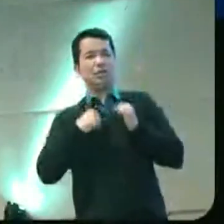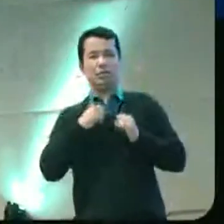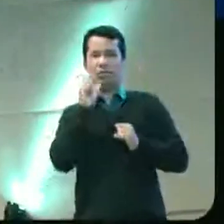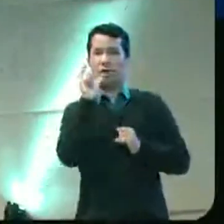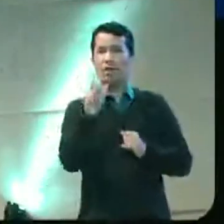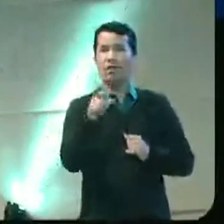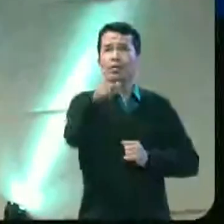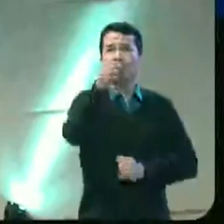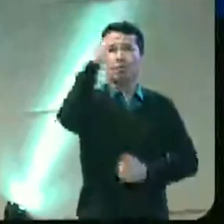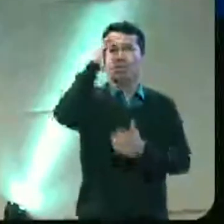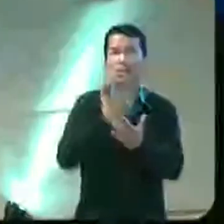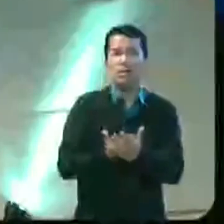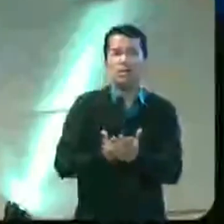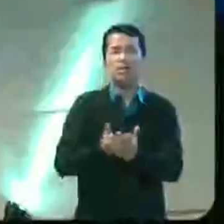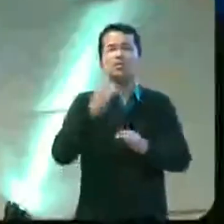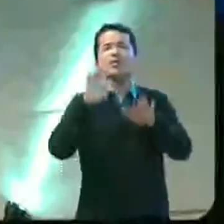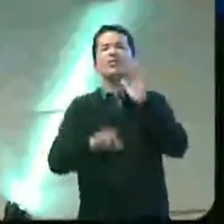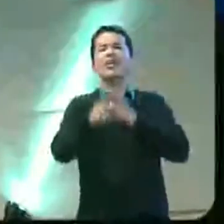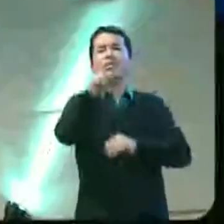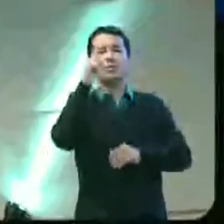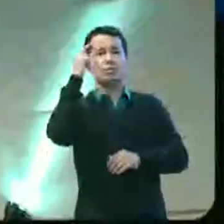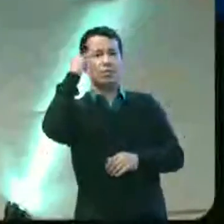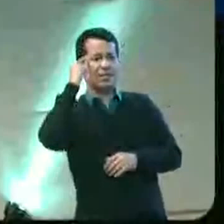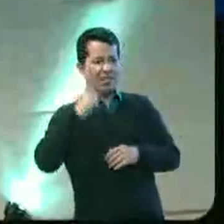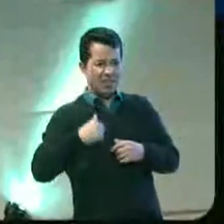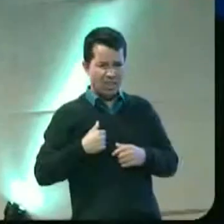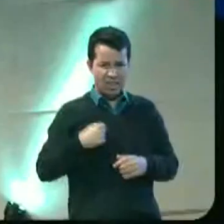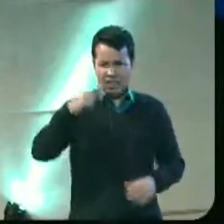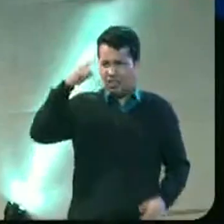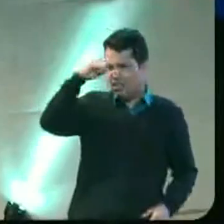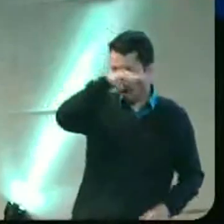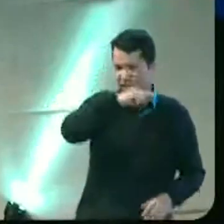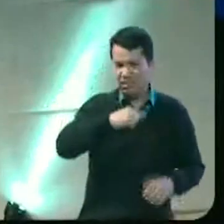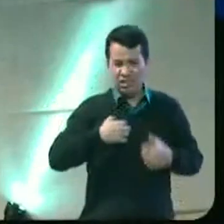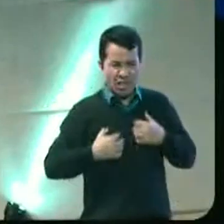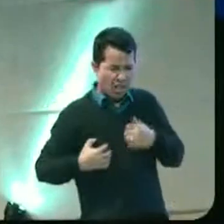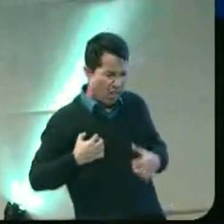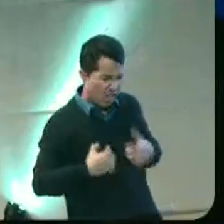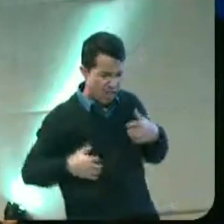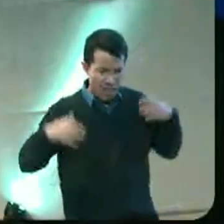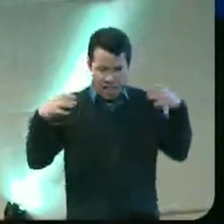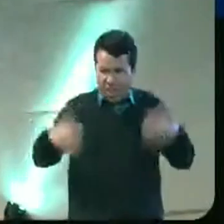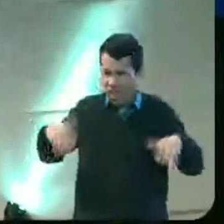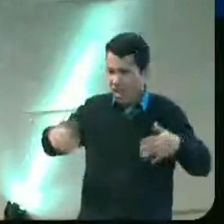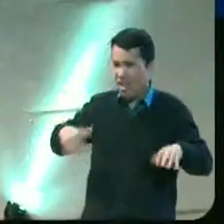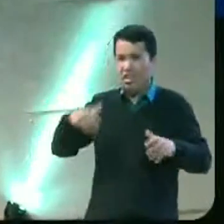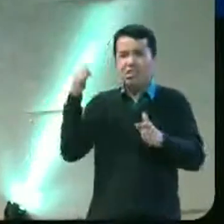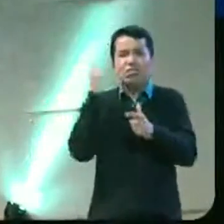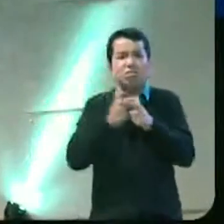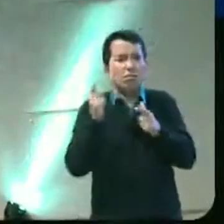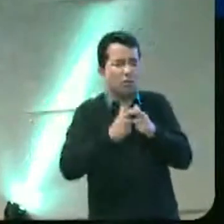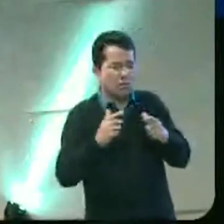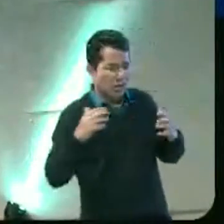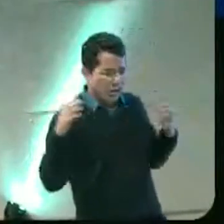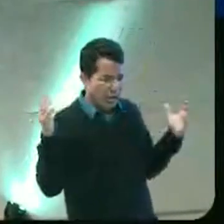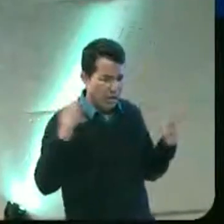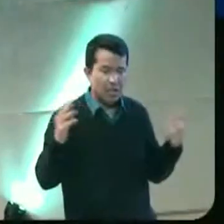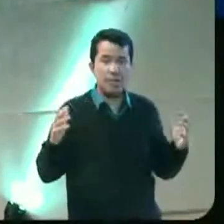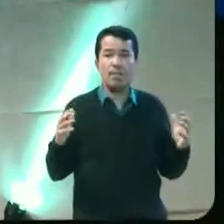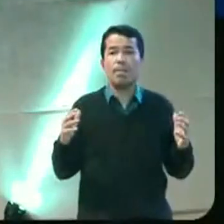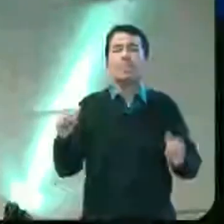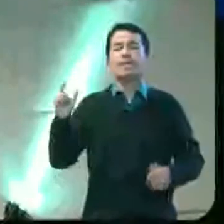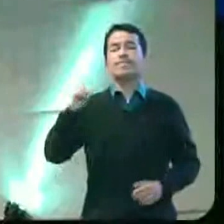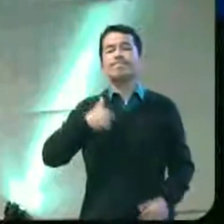eu falo sobre isso, você está lembrando de todas as dificuldades que você está passando. Conheço irmãos que tiveram que fechar as portas do